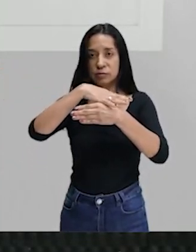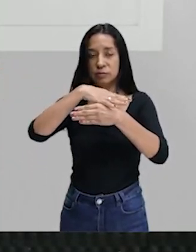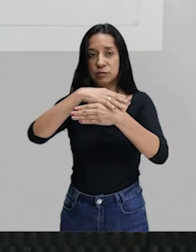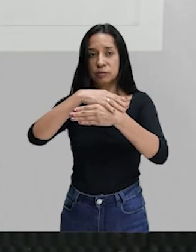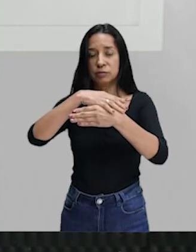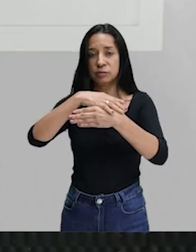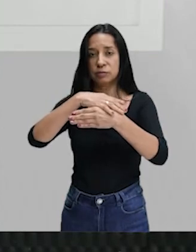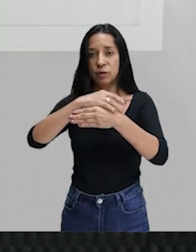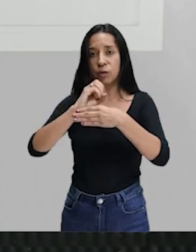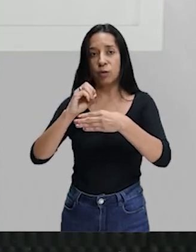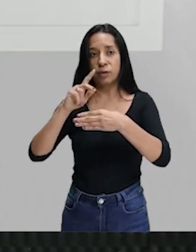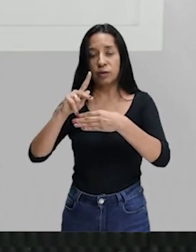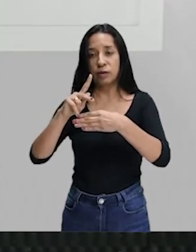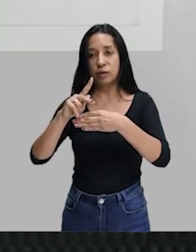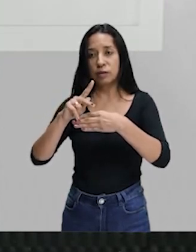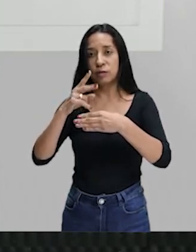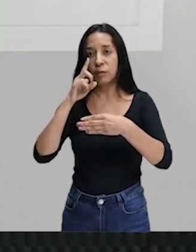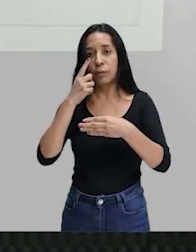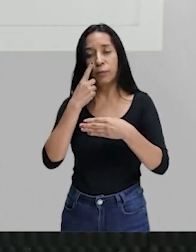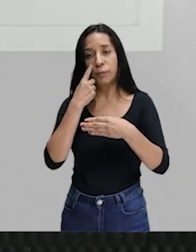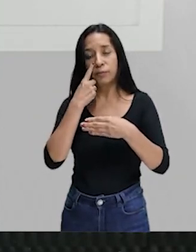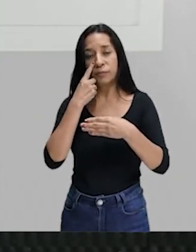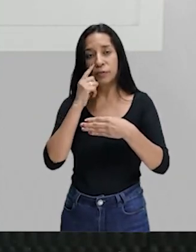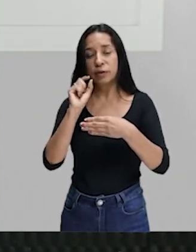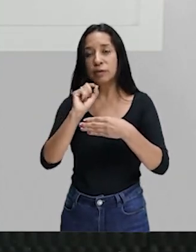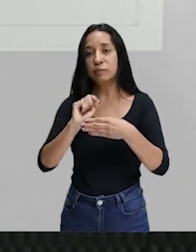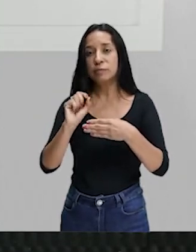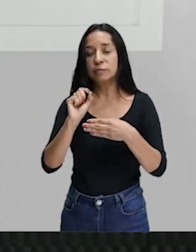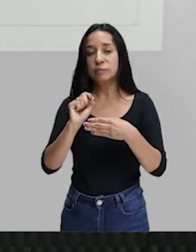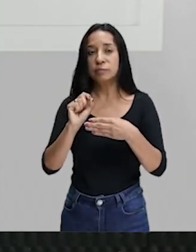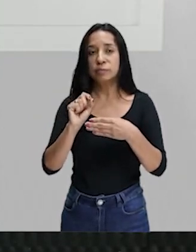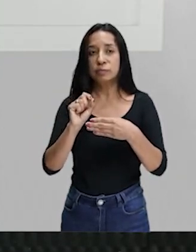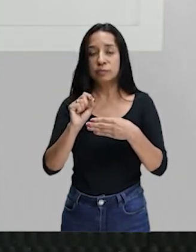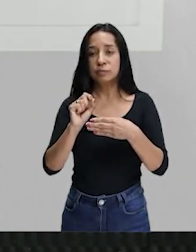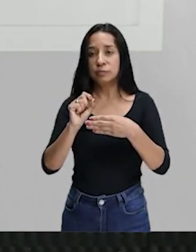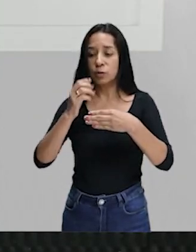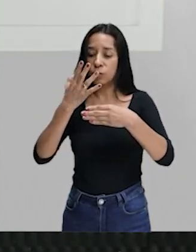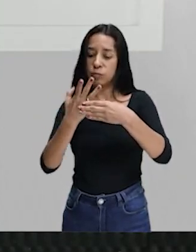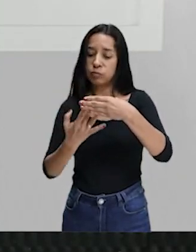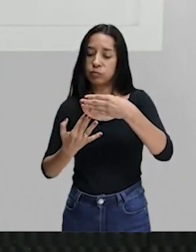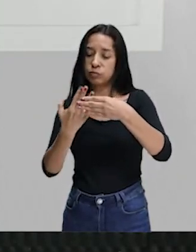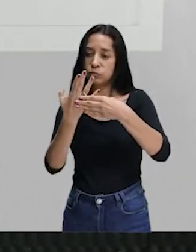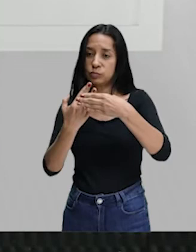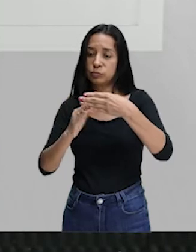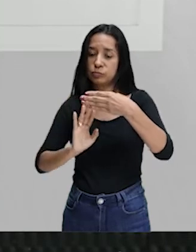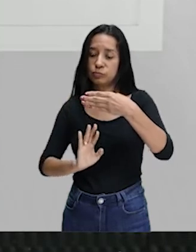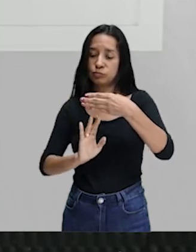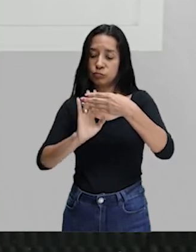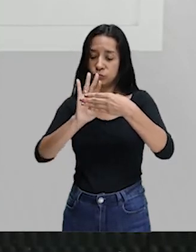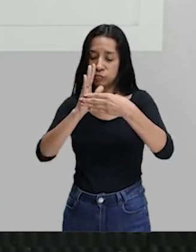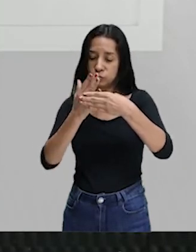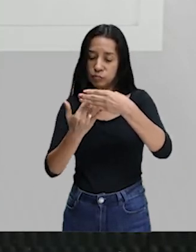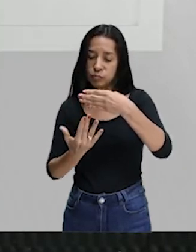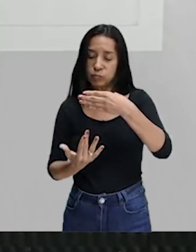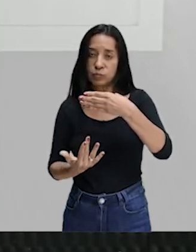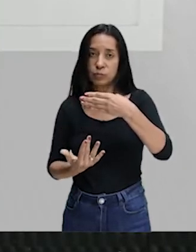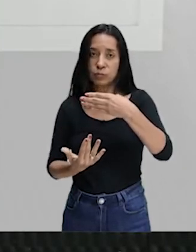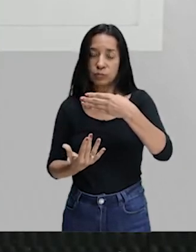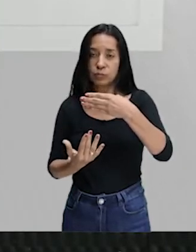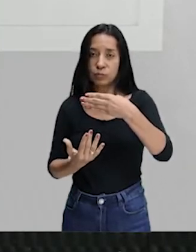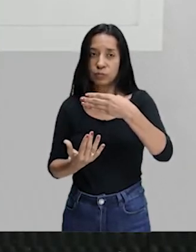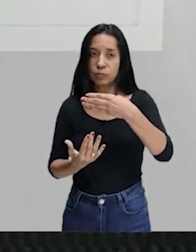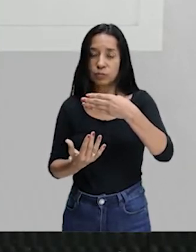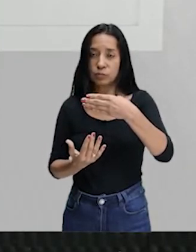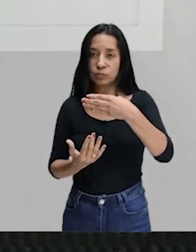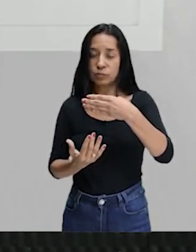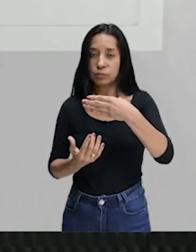Ok? O que nós vamos observar é justamente esse fluxo interno, ok? Bom,